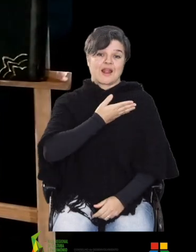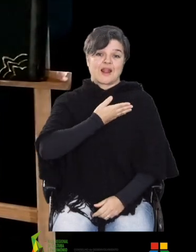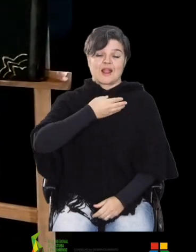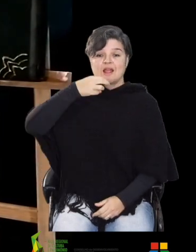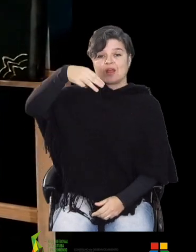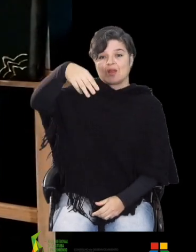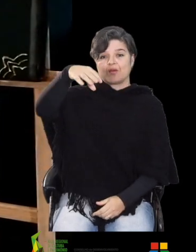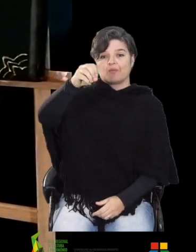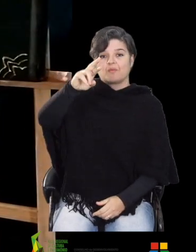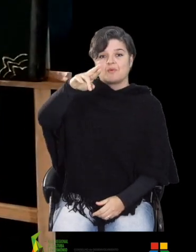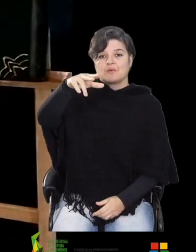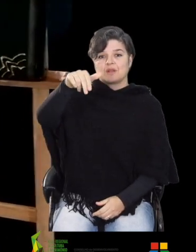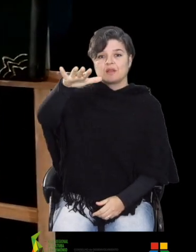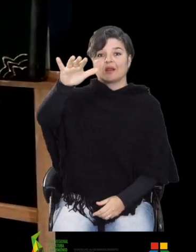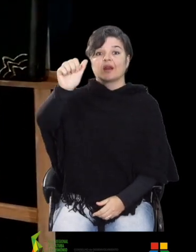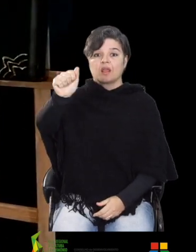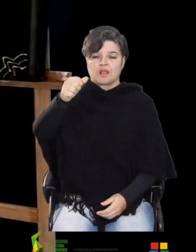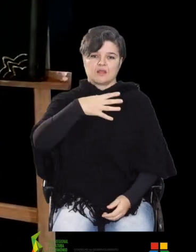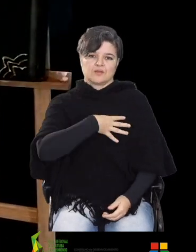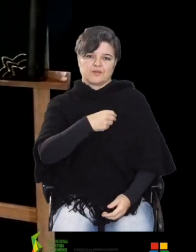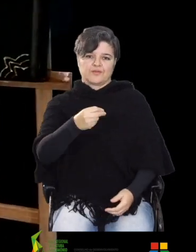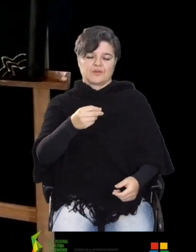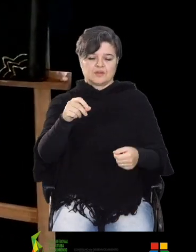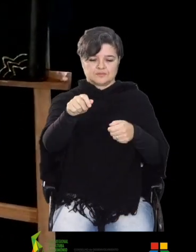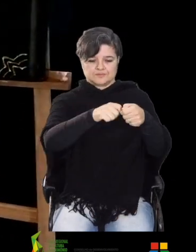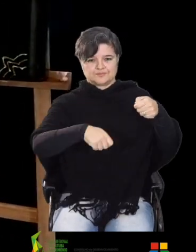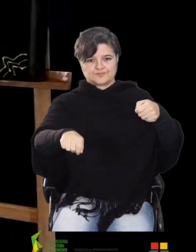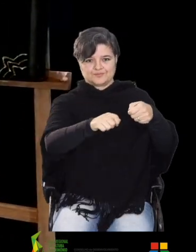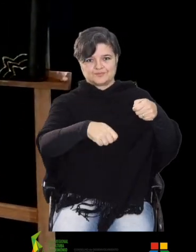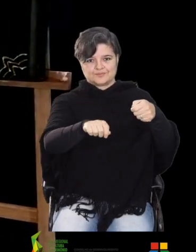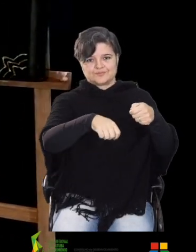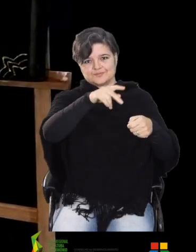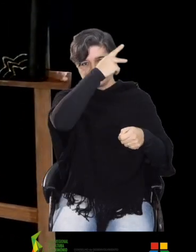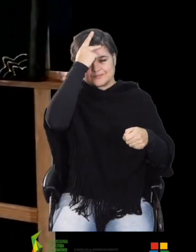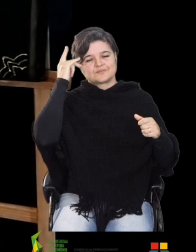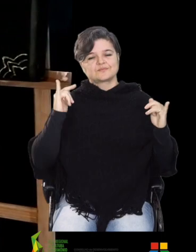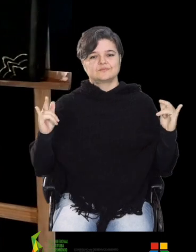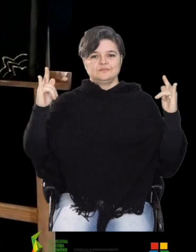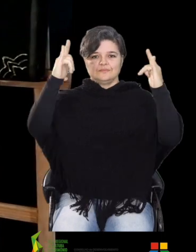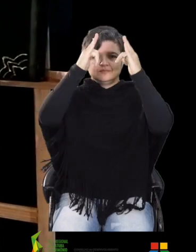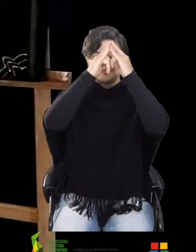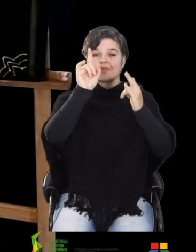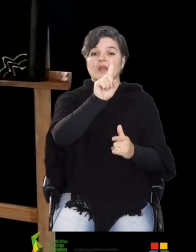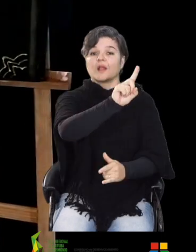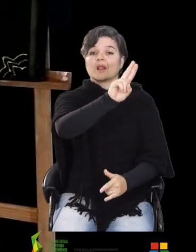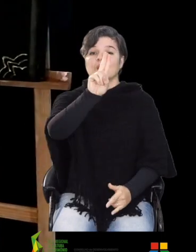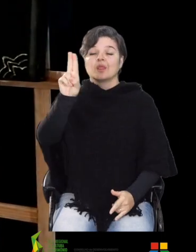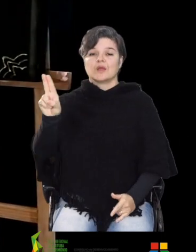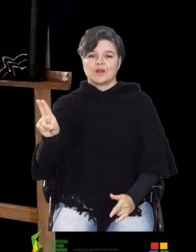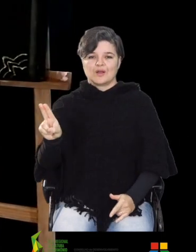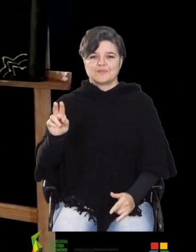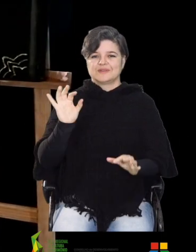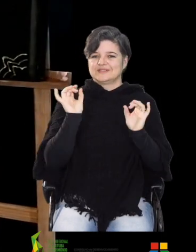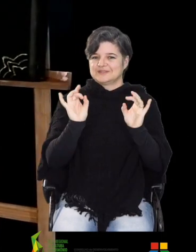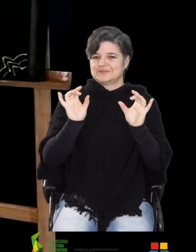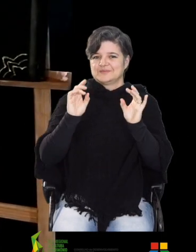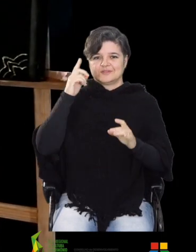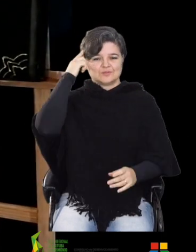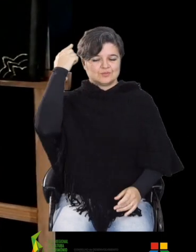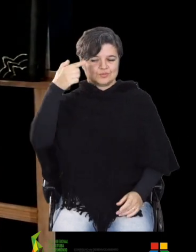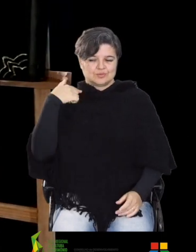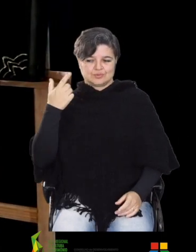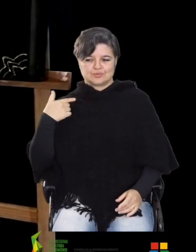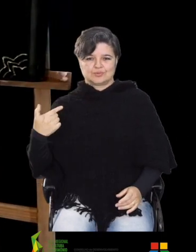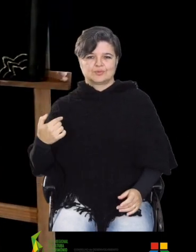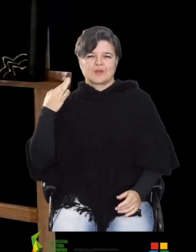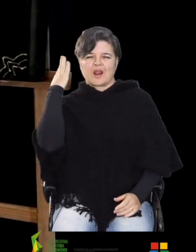que era a filha da cozinheira do castelo e que tinha esse nome porque tinha os cabelos mais lindos que já